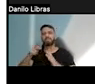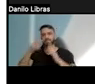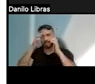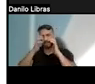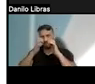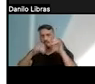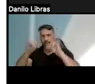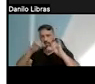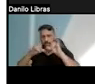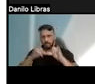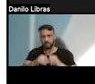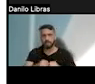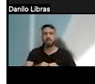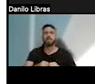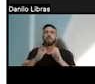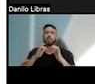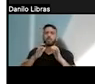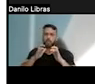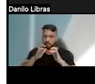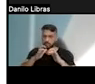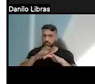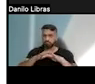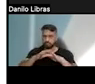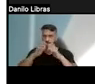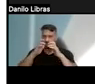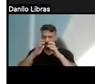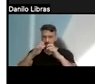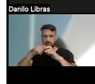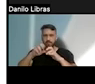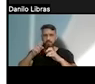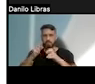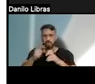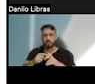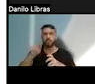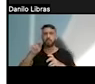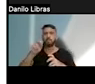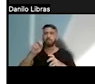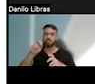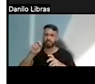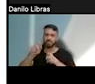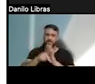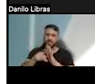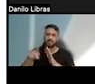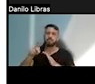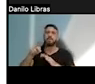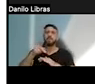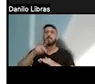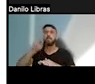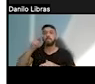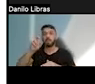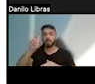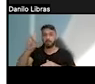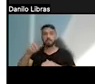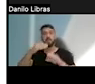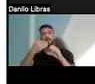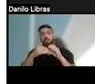do Laboratório de Decisores Degenerativos, do Lourenço Lab, onde eu fiz o meu pós-doc, e as agências de fomento, e aqui eu deixo o meu e-mail para caso